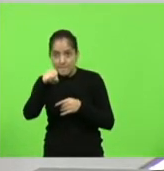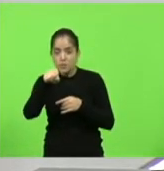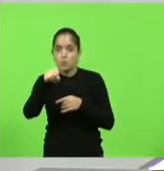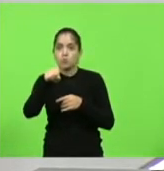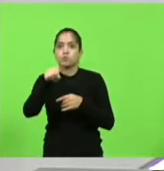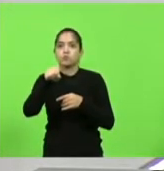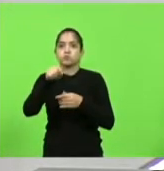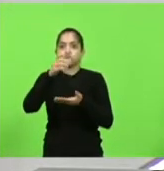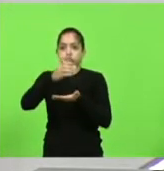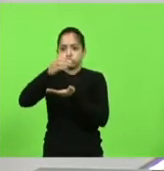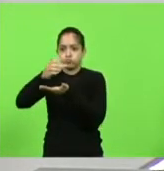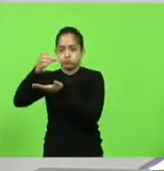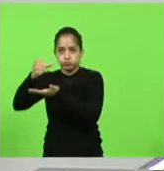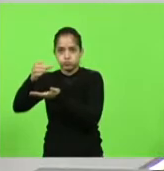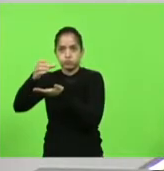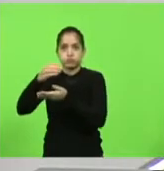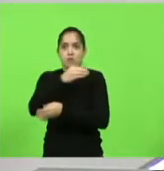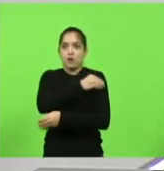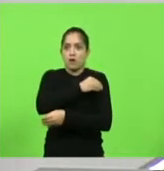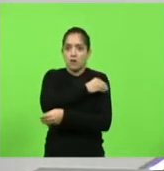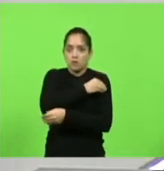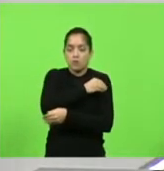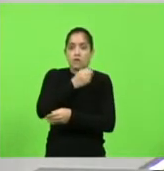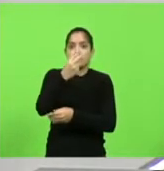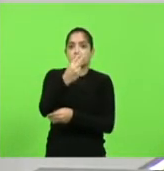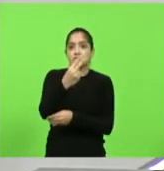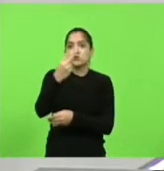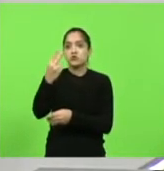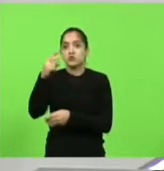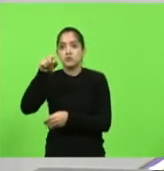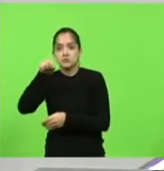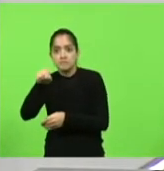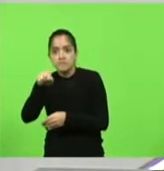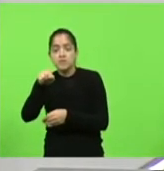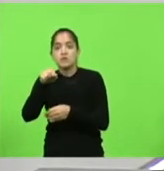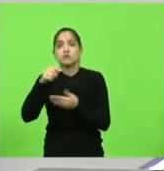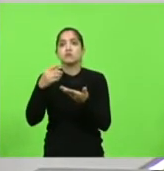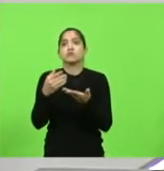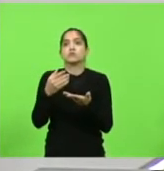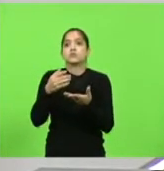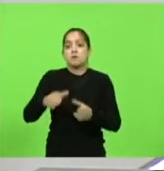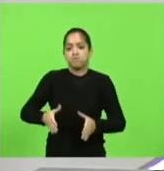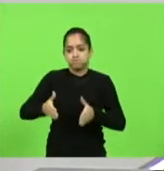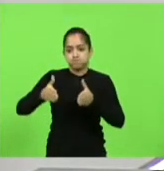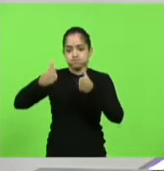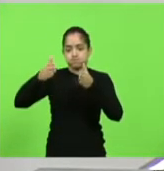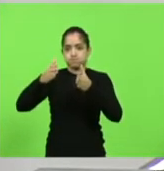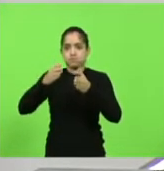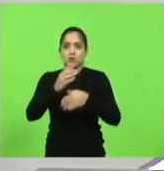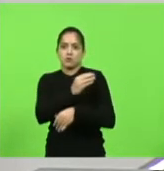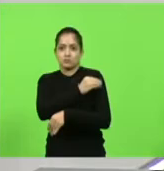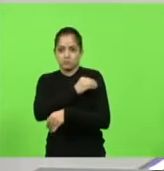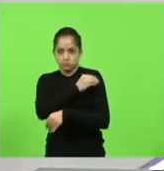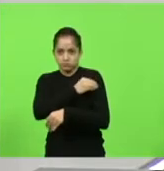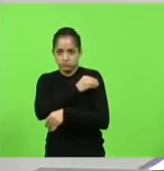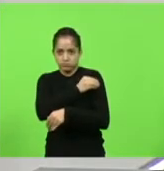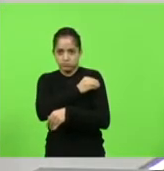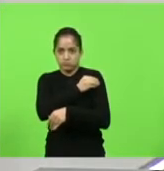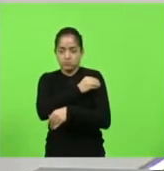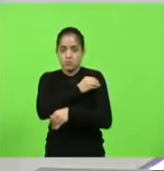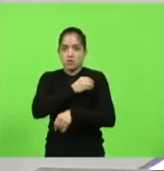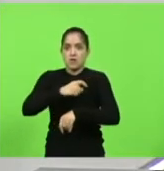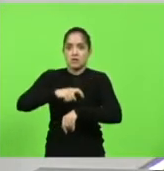gel, 23 mil dispensers, 4 mil totens e 3.500 termômetros